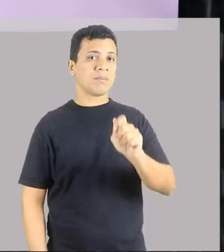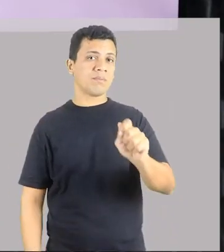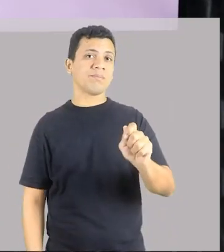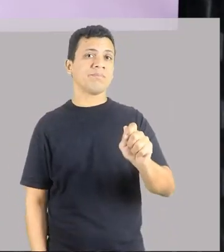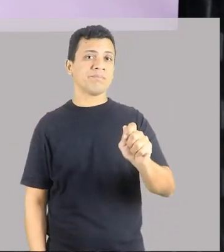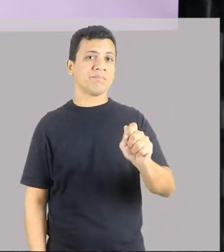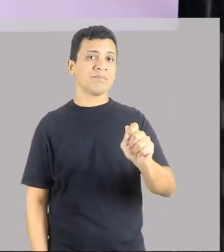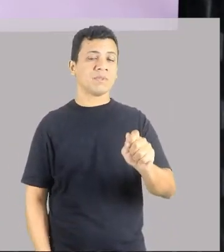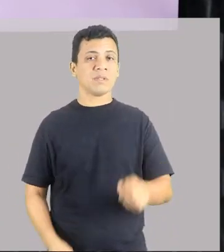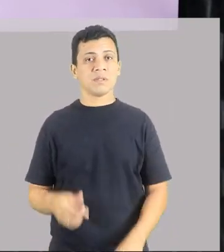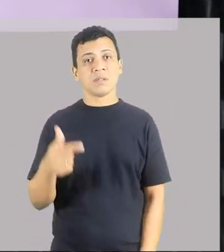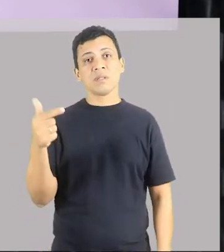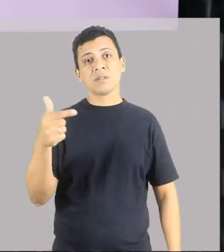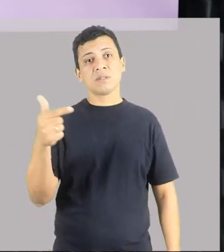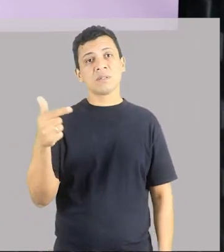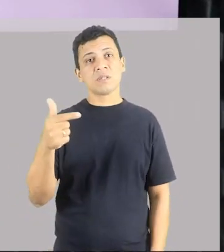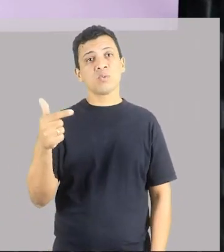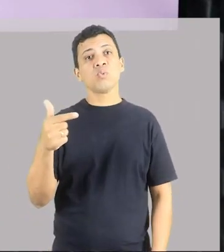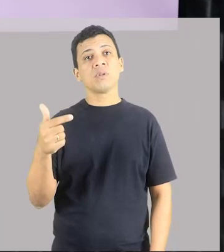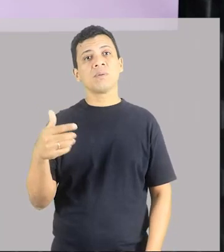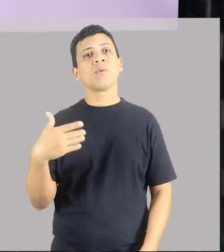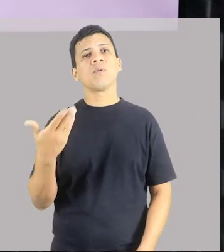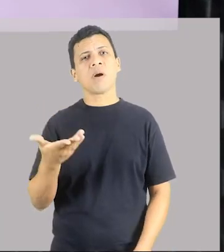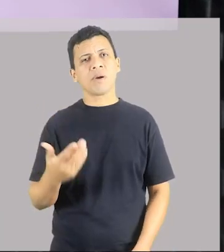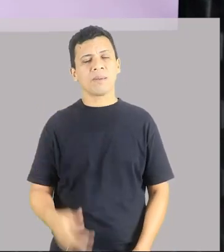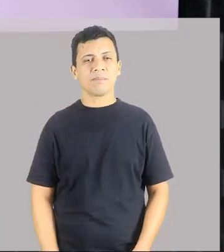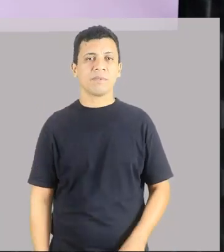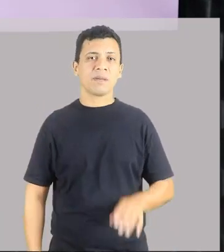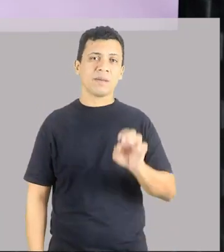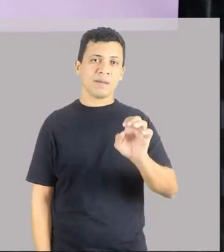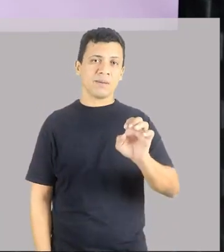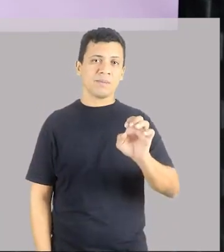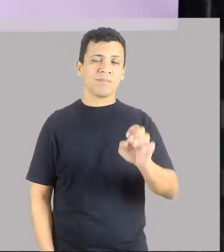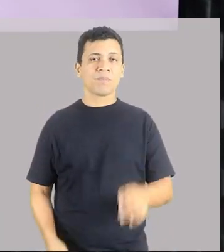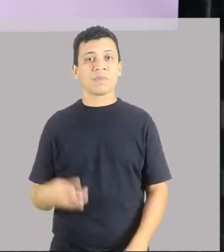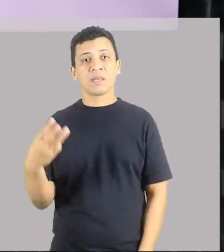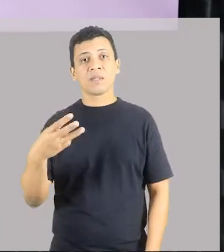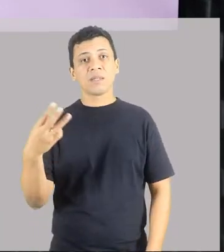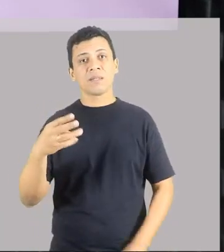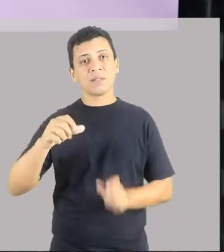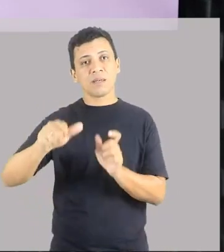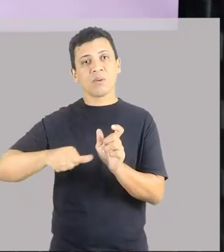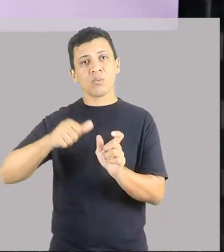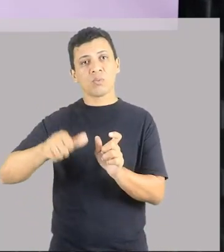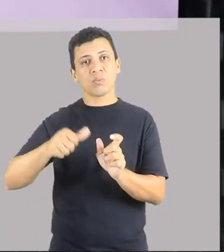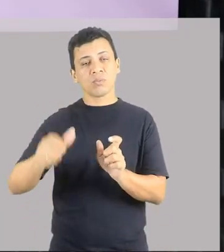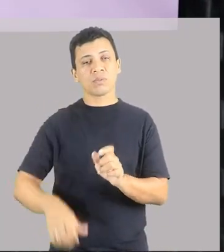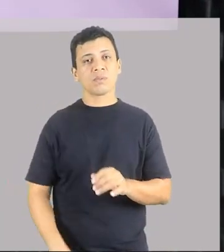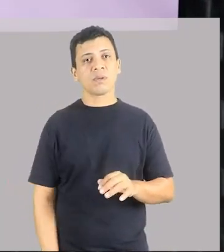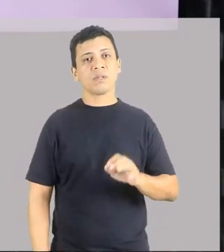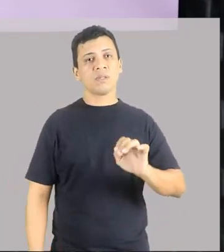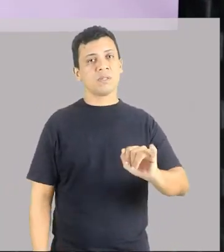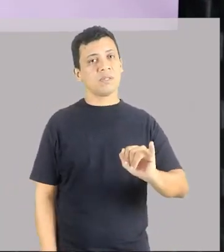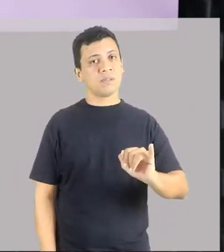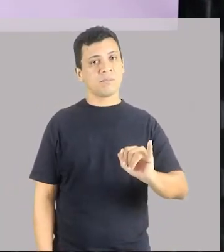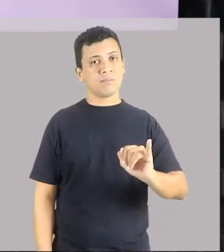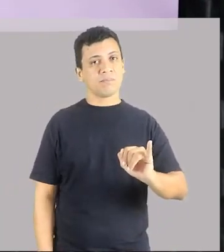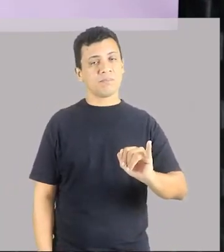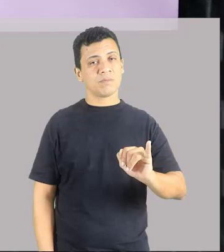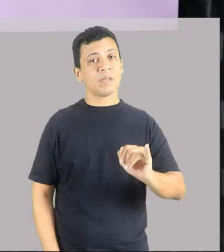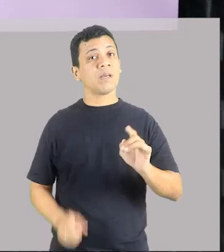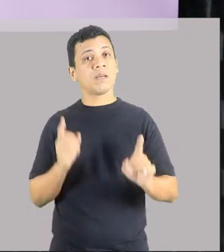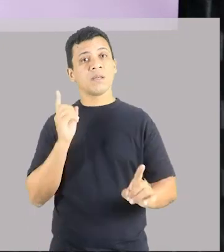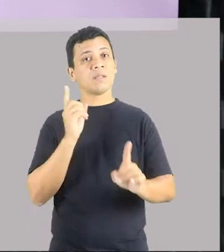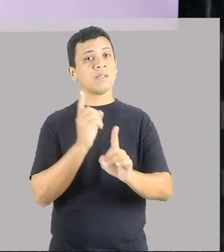temática a se for um verbo de segunda conjugação é a vogal temática e se for um verbo de terceira conjugação é a vogal temática I Então